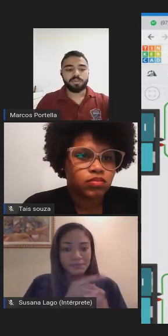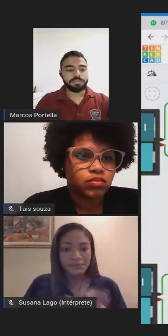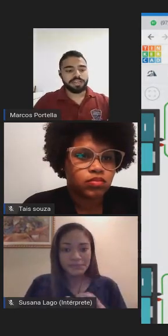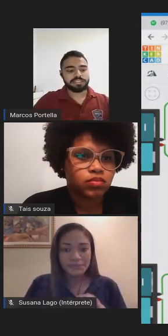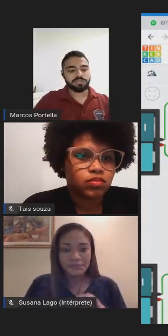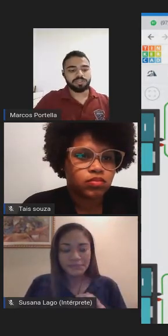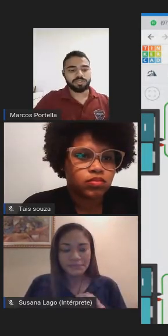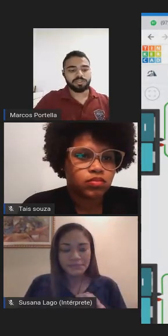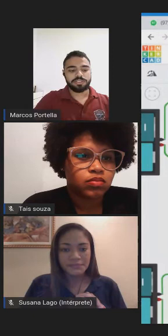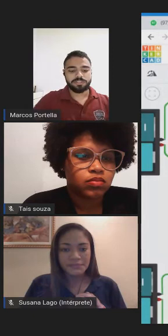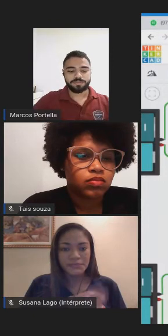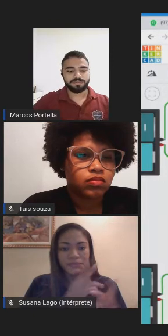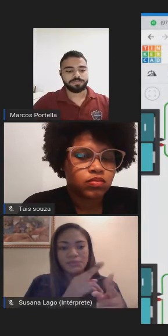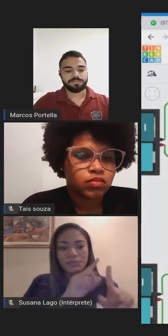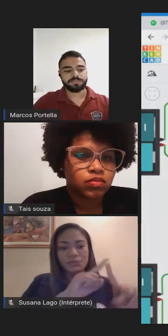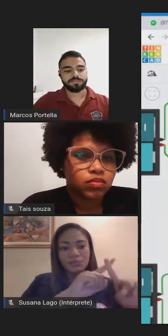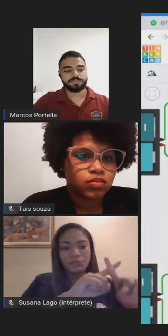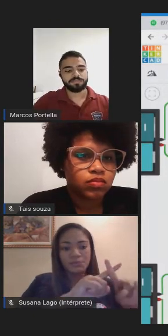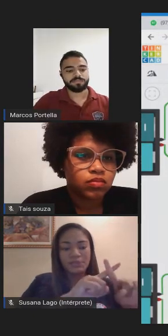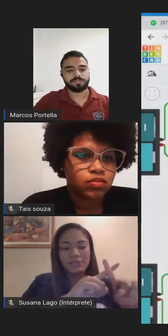a multiplicação dos dois